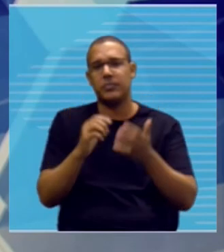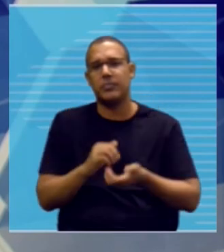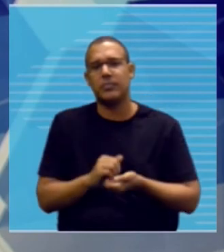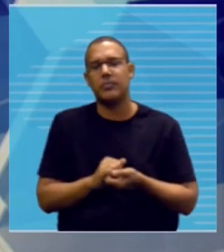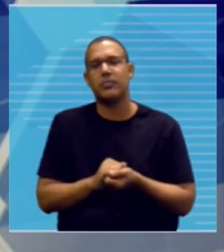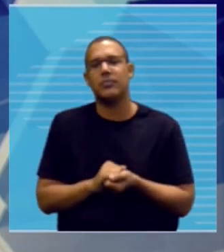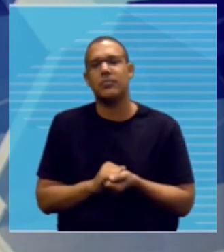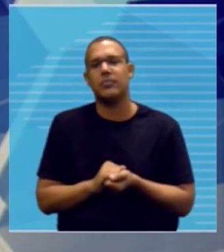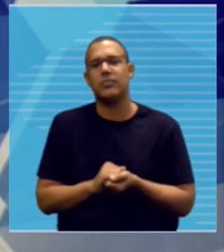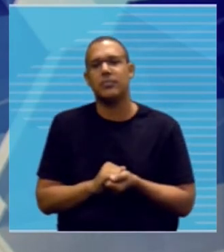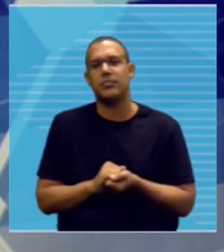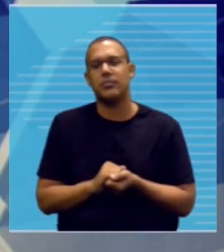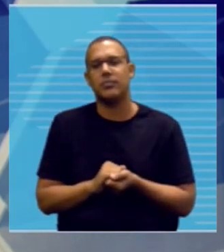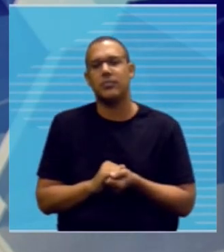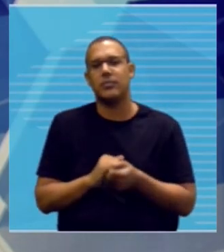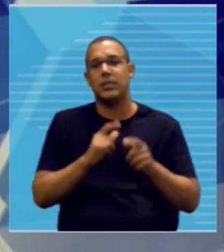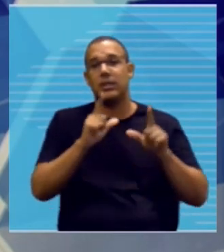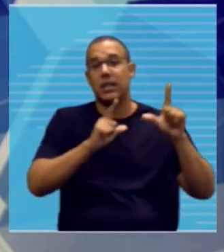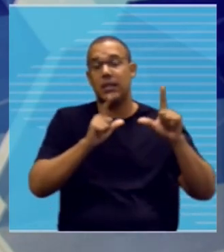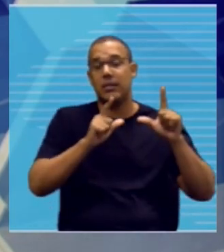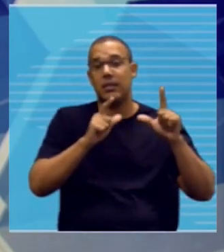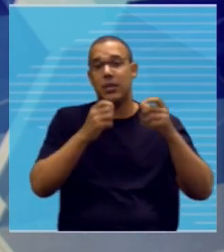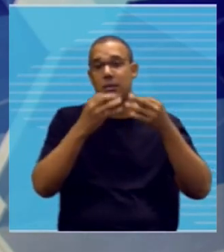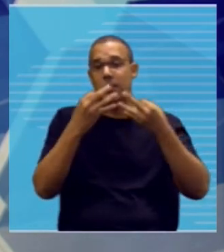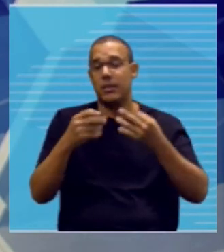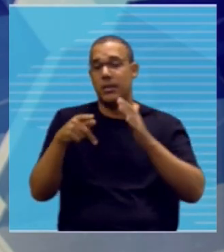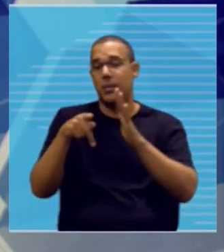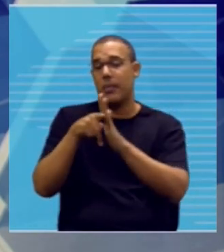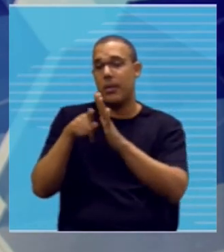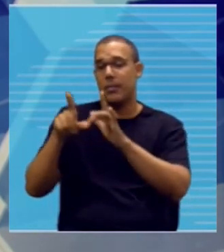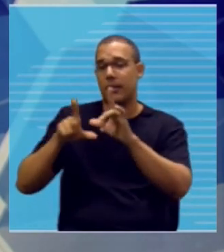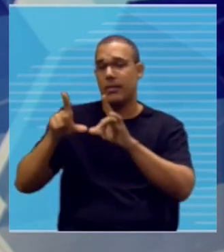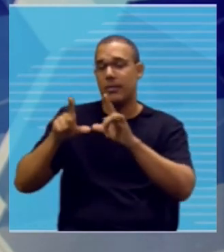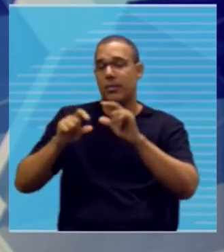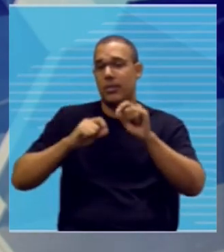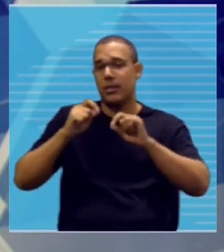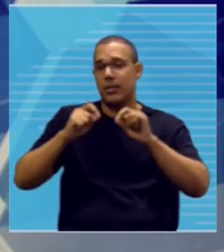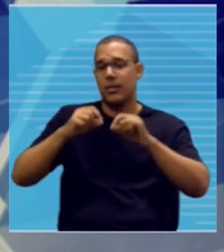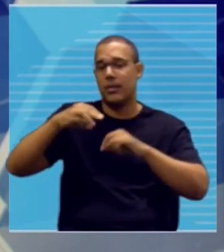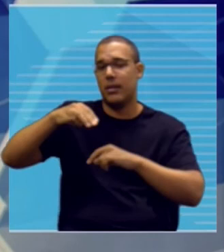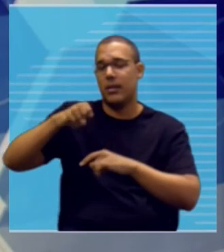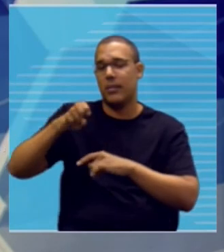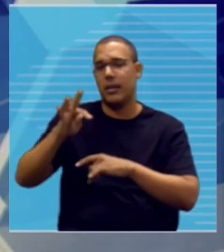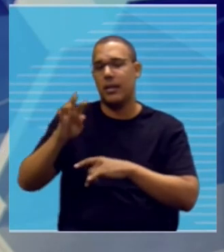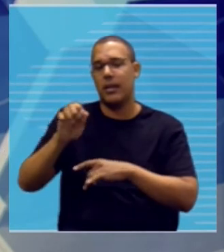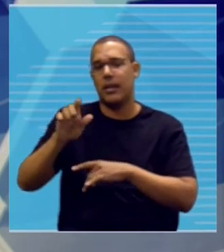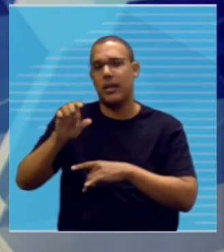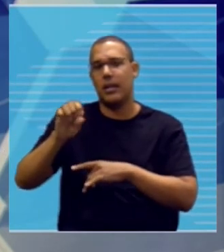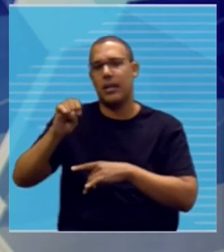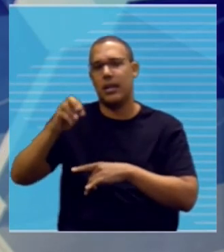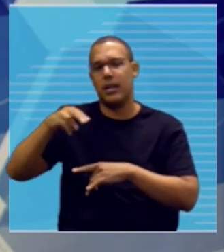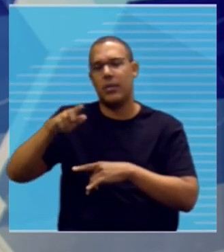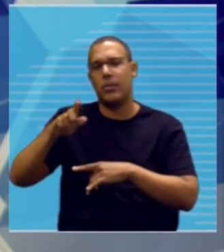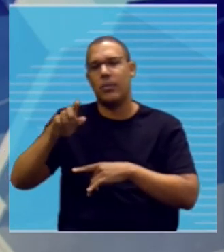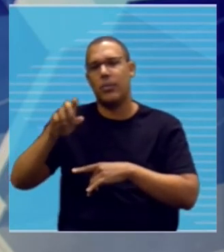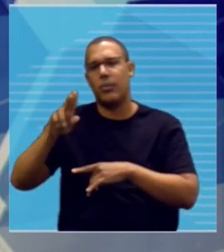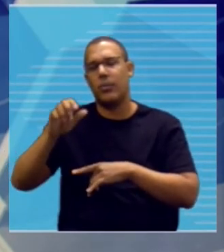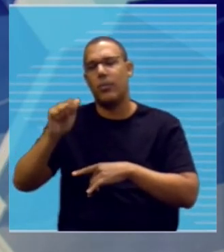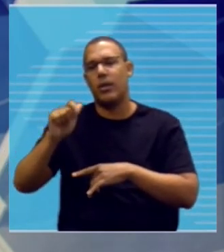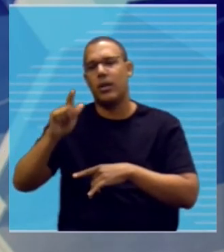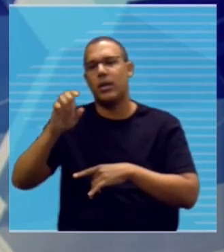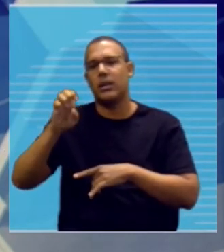televisão falando de televisão o nome disso metal linguagem Ok gente